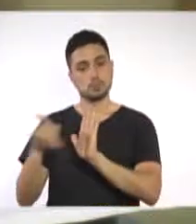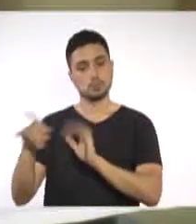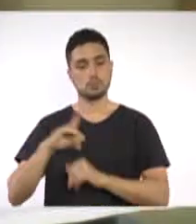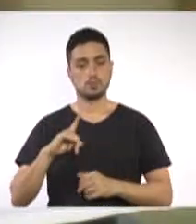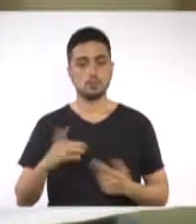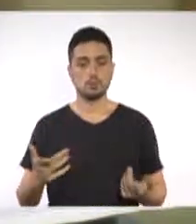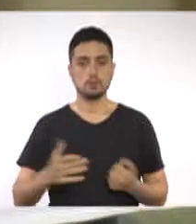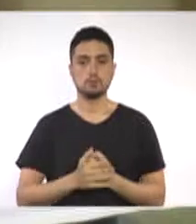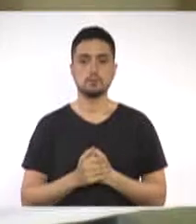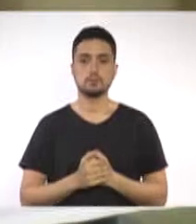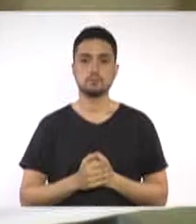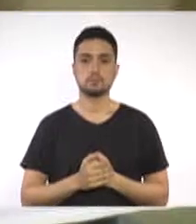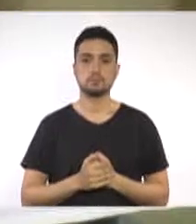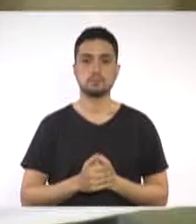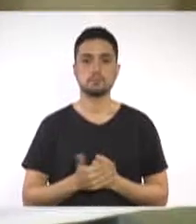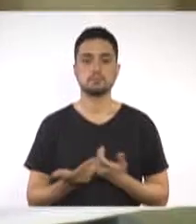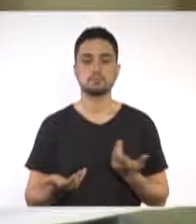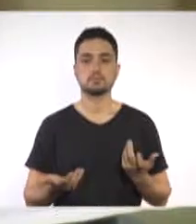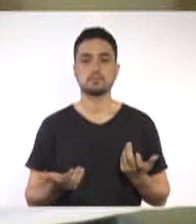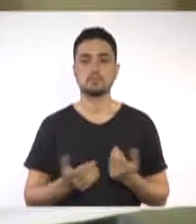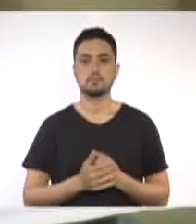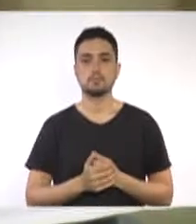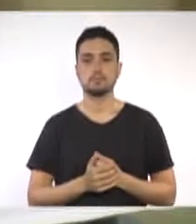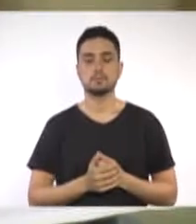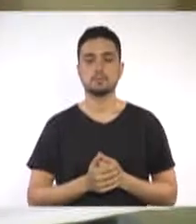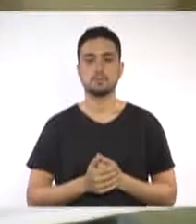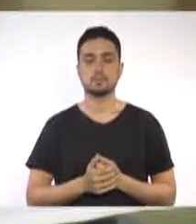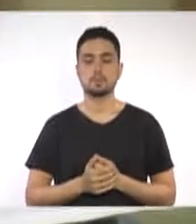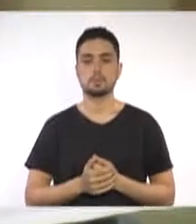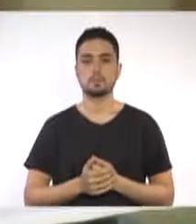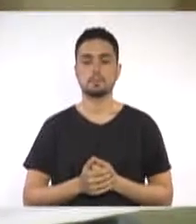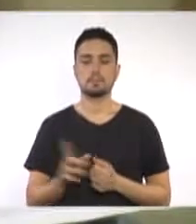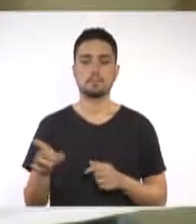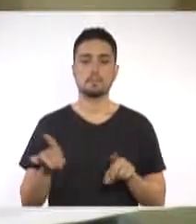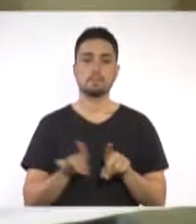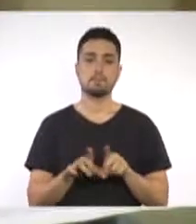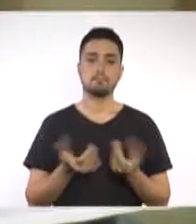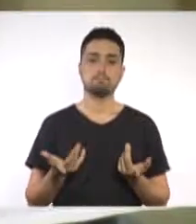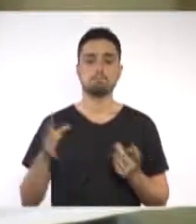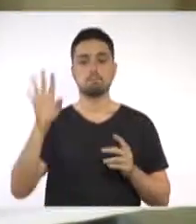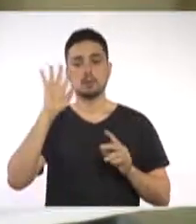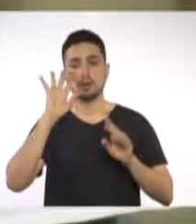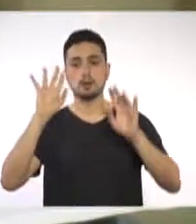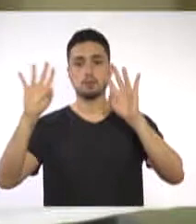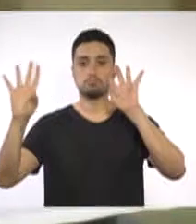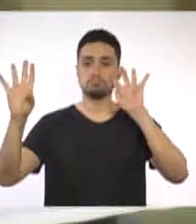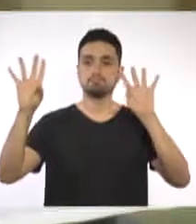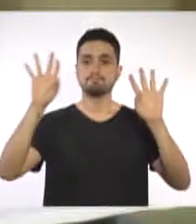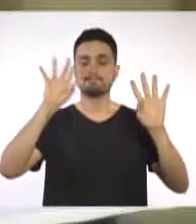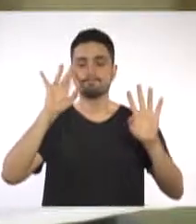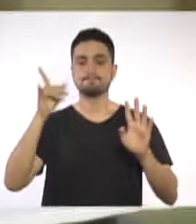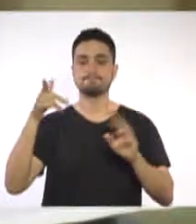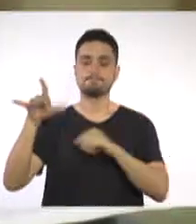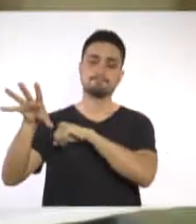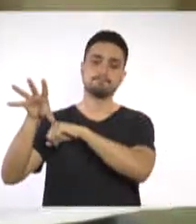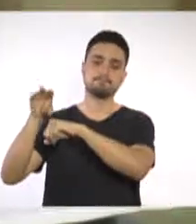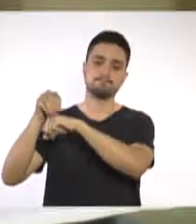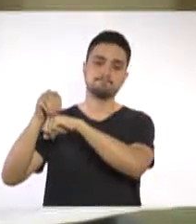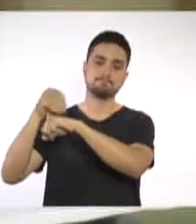e também das suas reflexões. Muitas